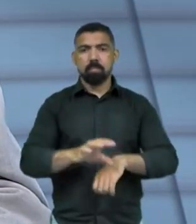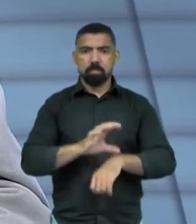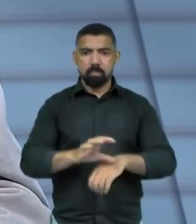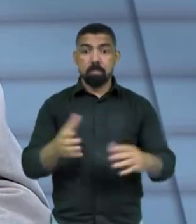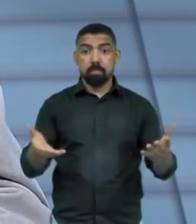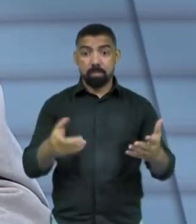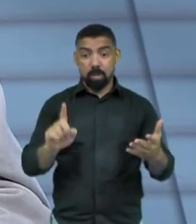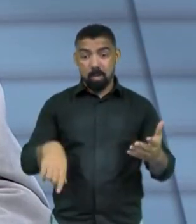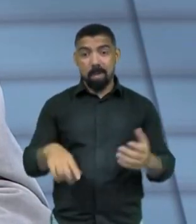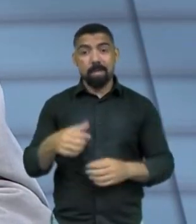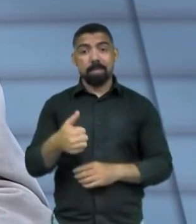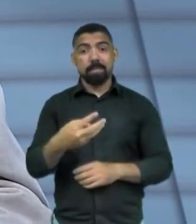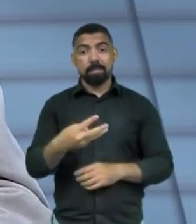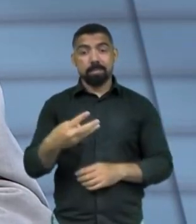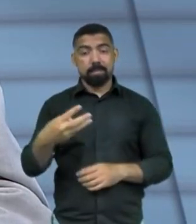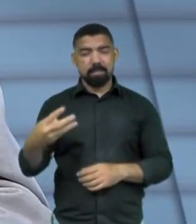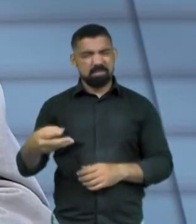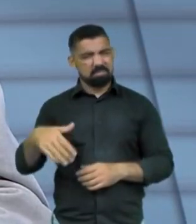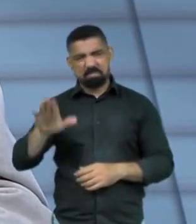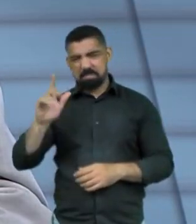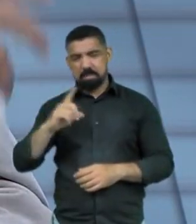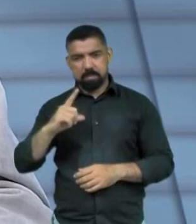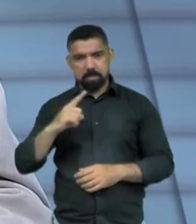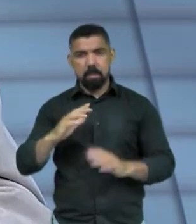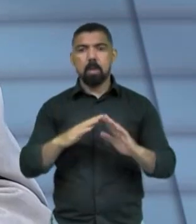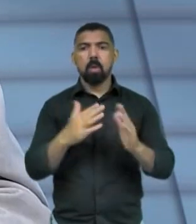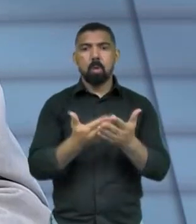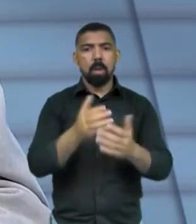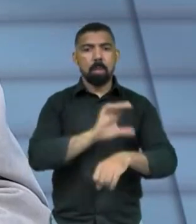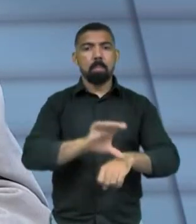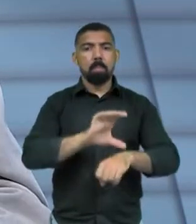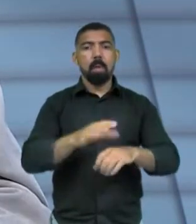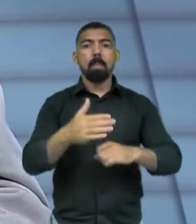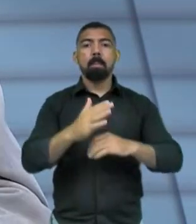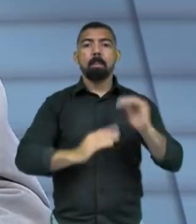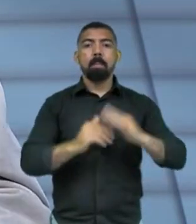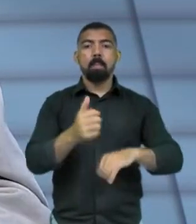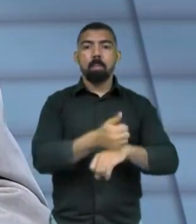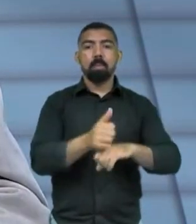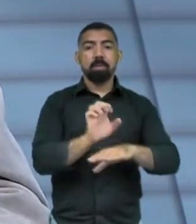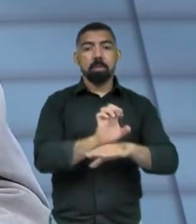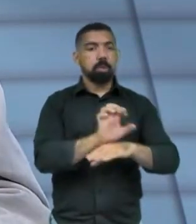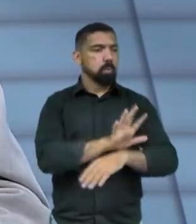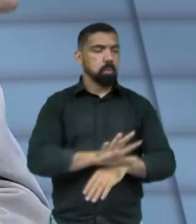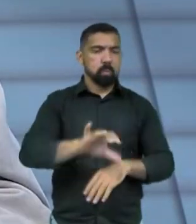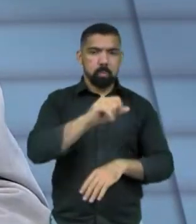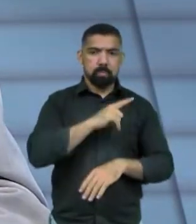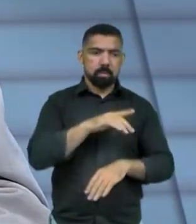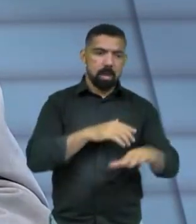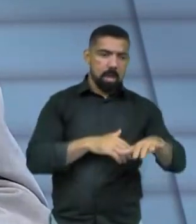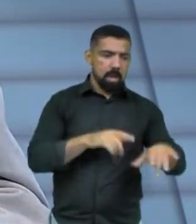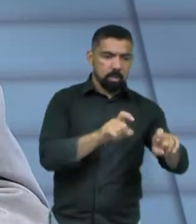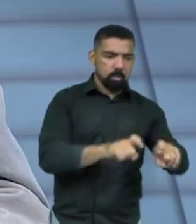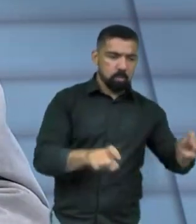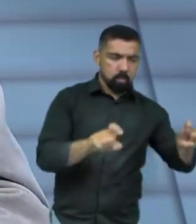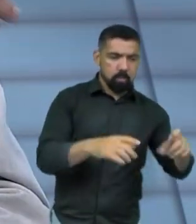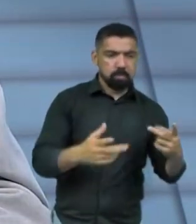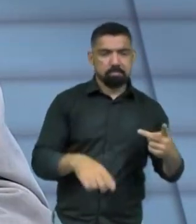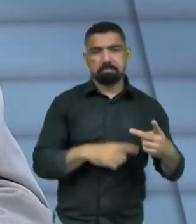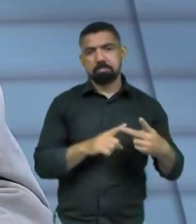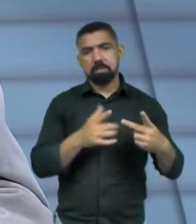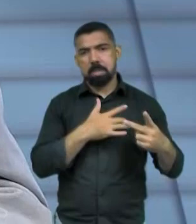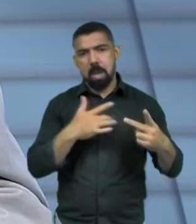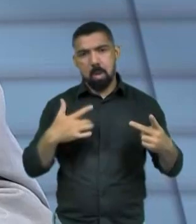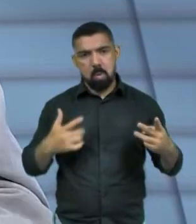e tantas escolas agora também, em todo o estado, que formam jovens na área de computação, na área da